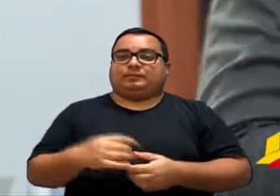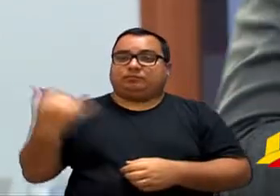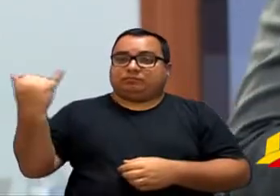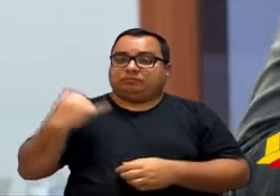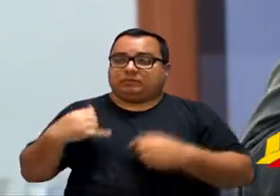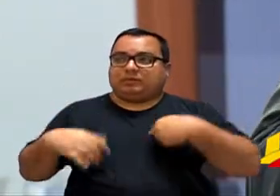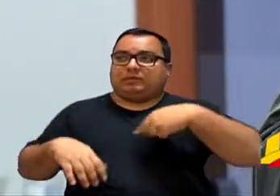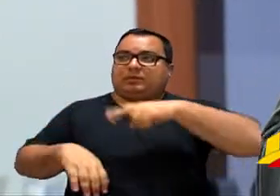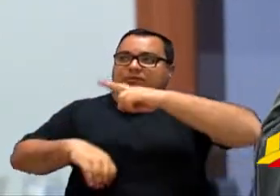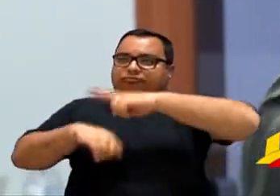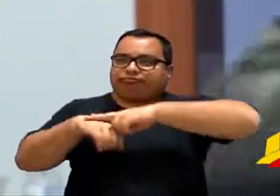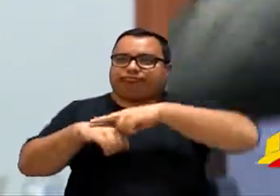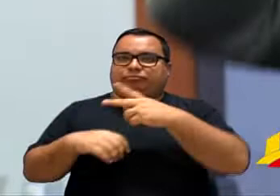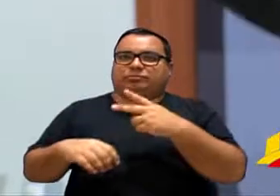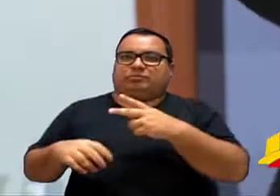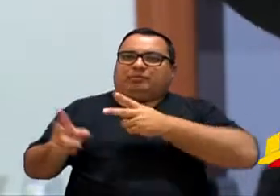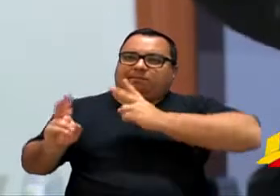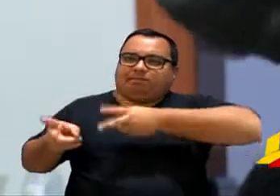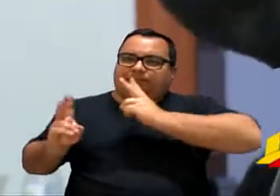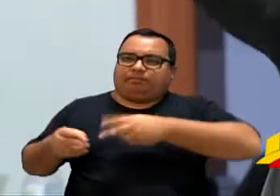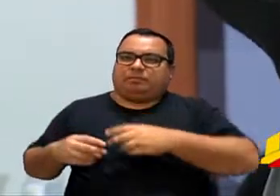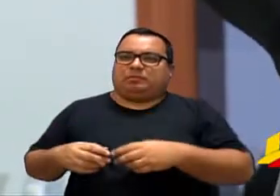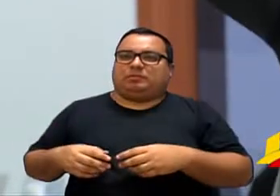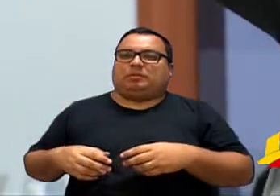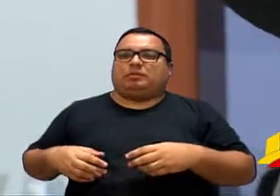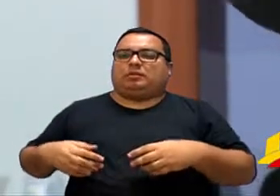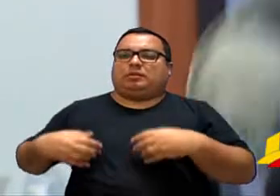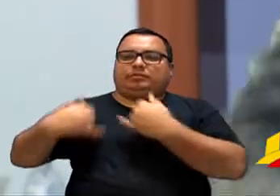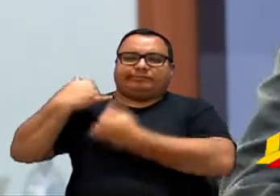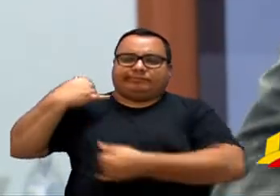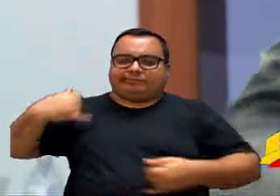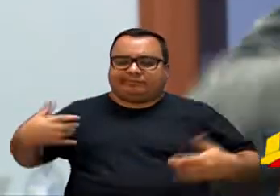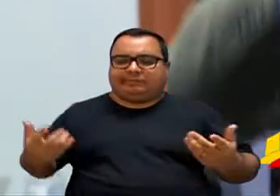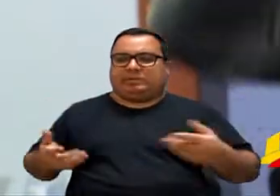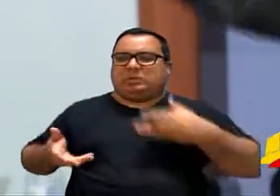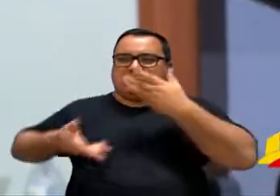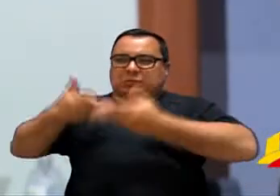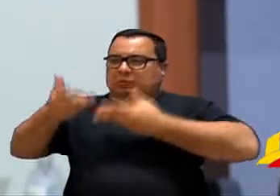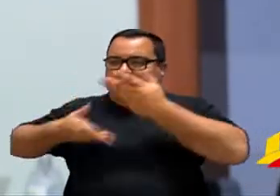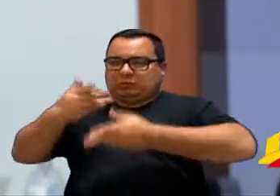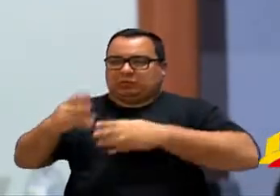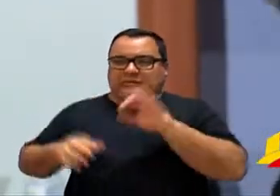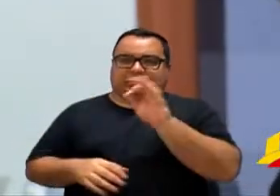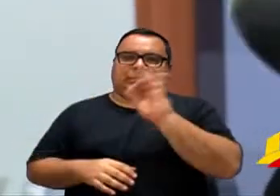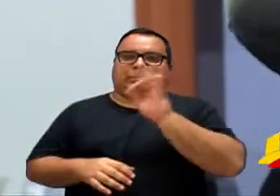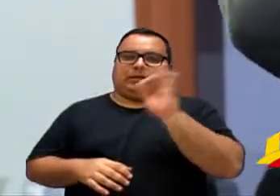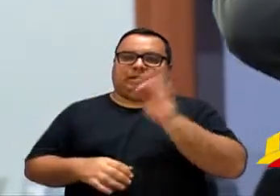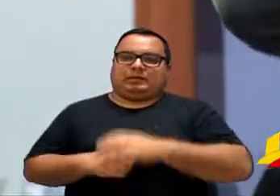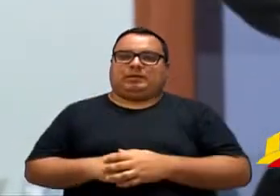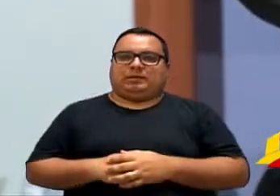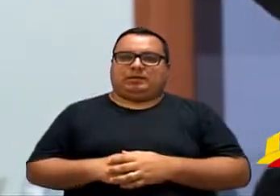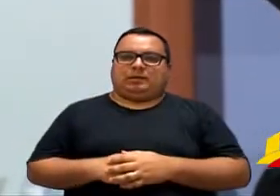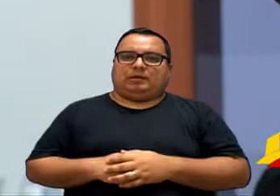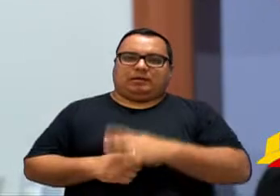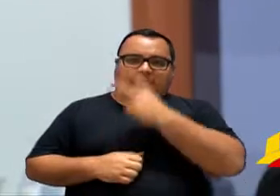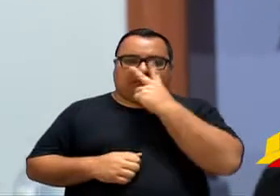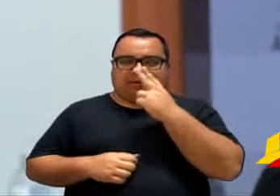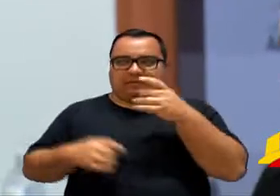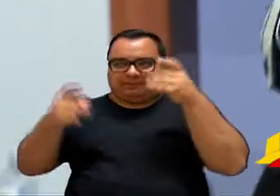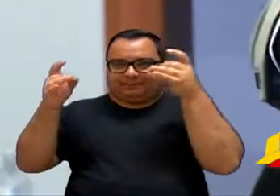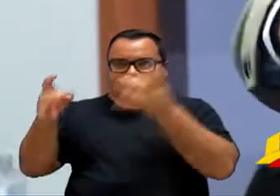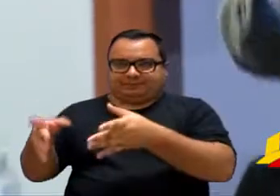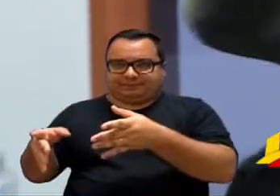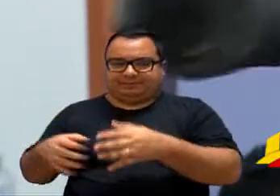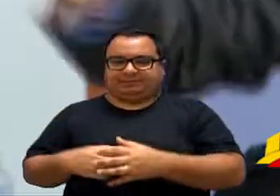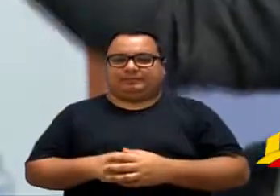que ele tá na cama gemendo sem trocar Sem sonda sem atendimento é deixou como se fosse um João